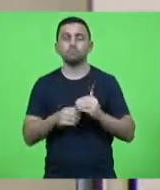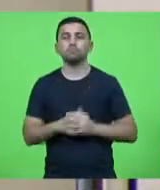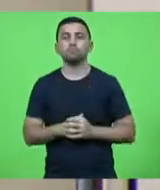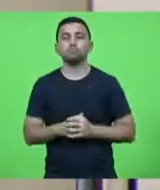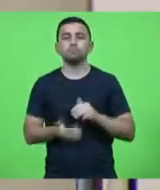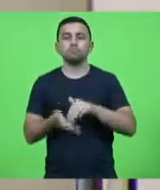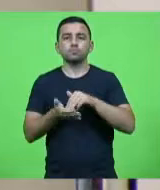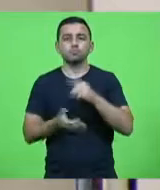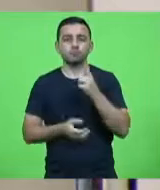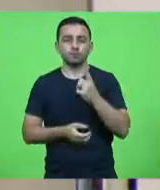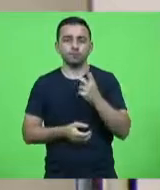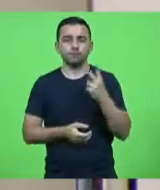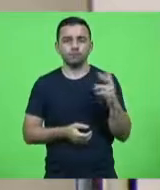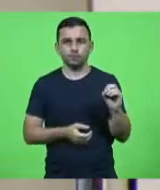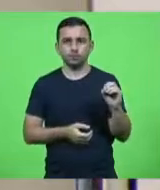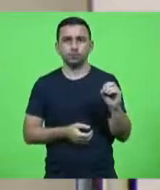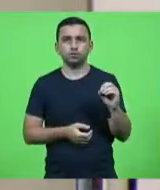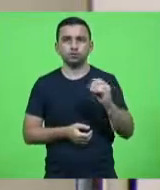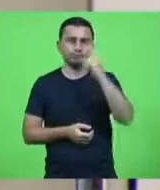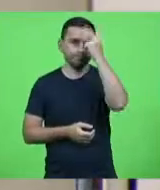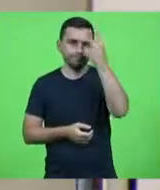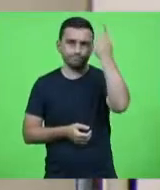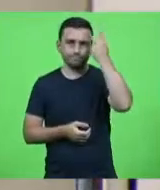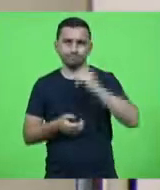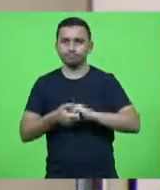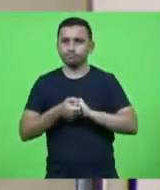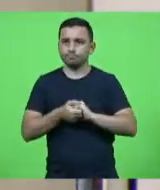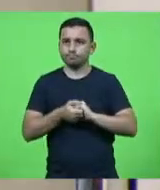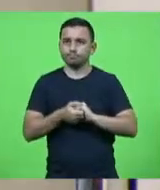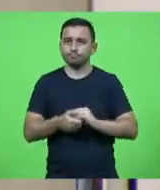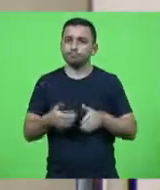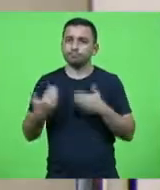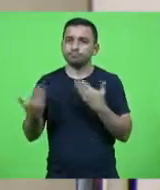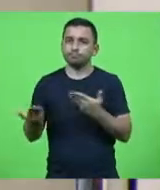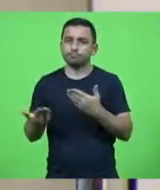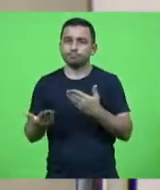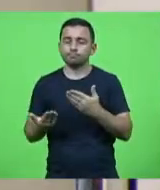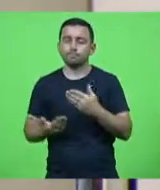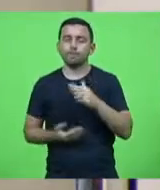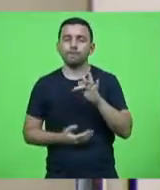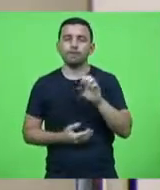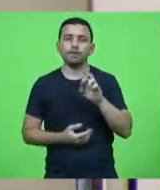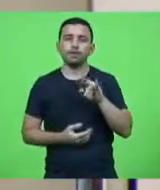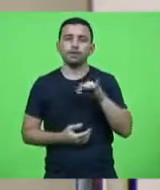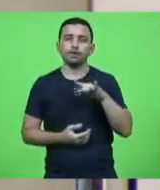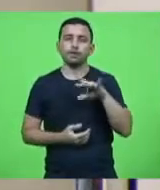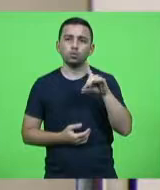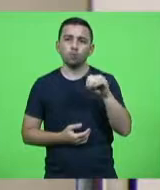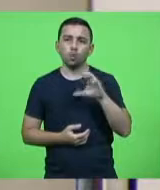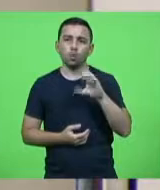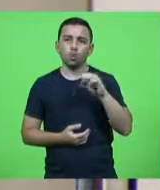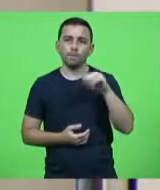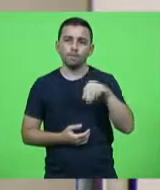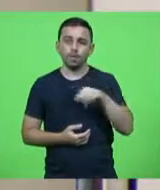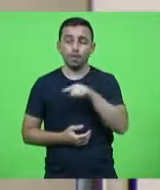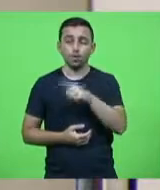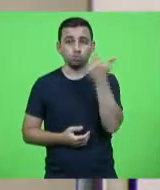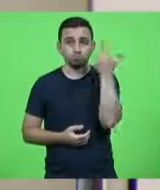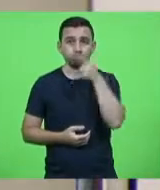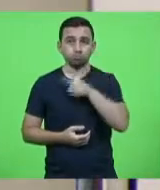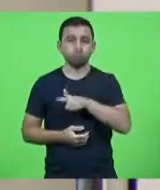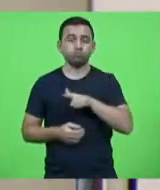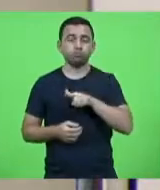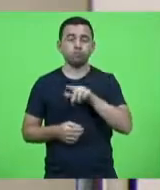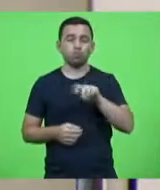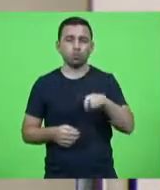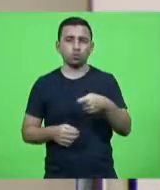Moção 120. Autor deputado Paulinha. Cumprimentando o senhor Fernando da Silva Comim pela reeleição como procurador-geral de Justiça